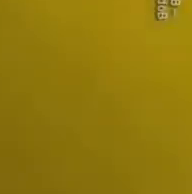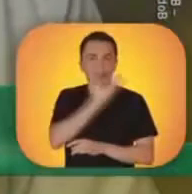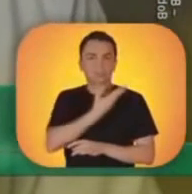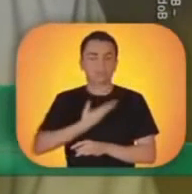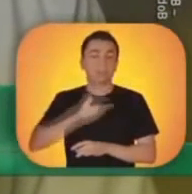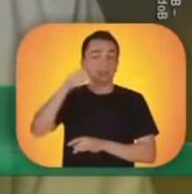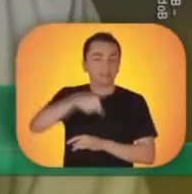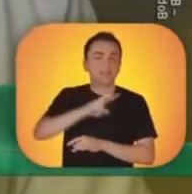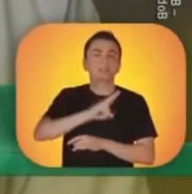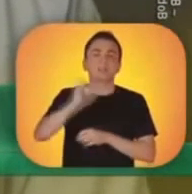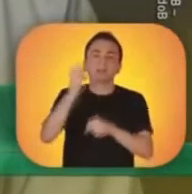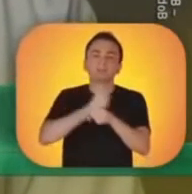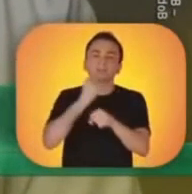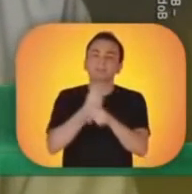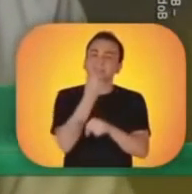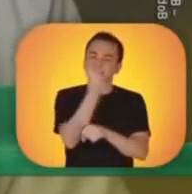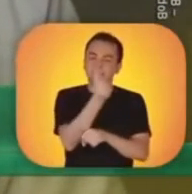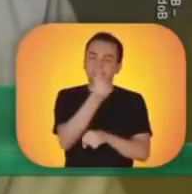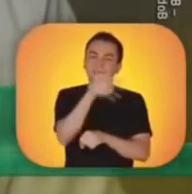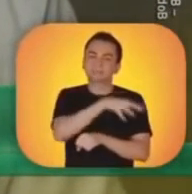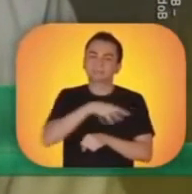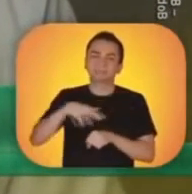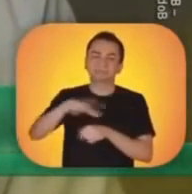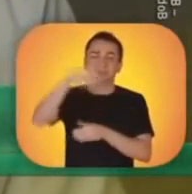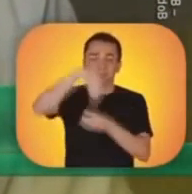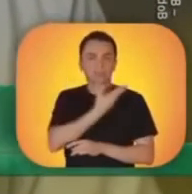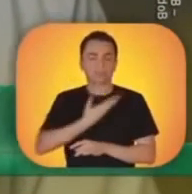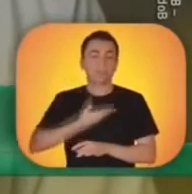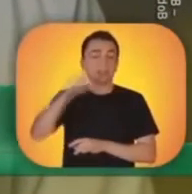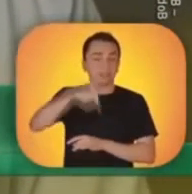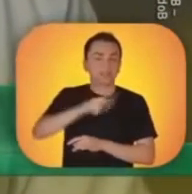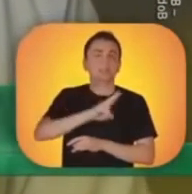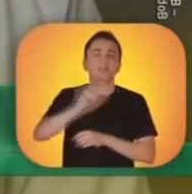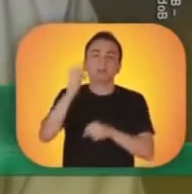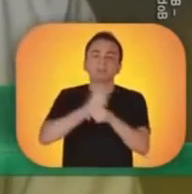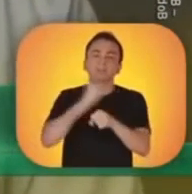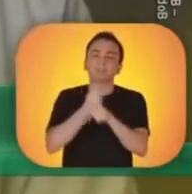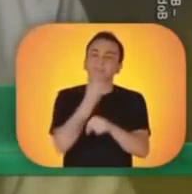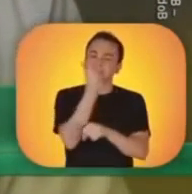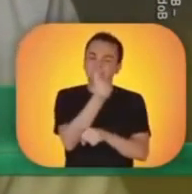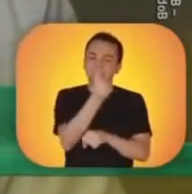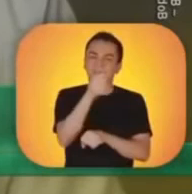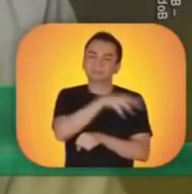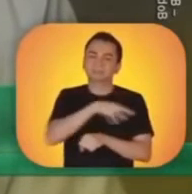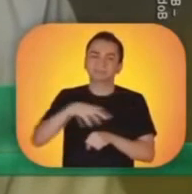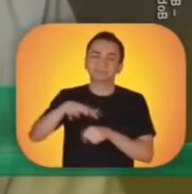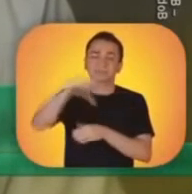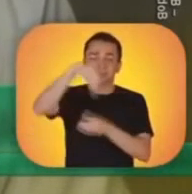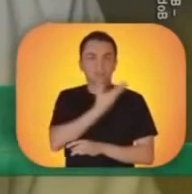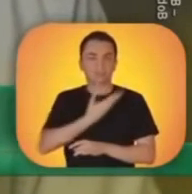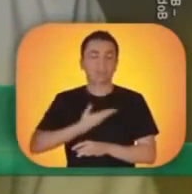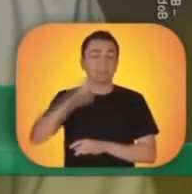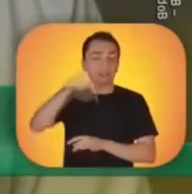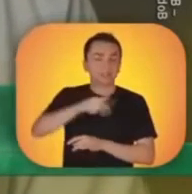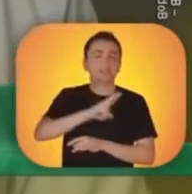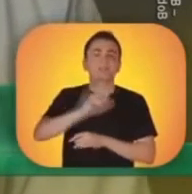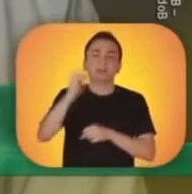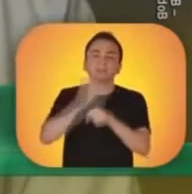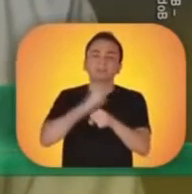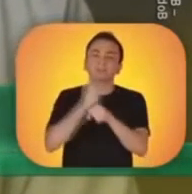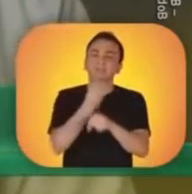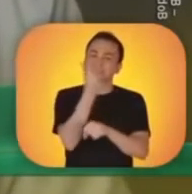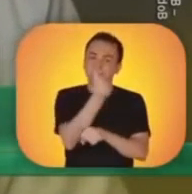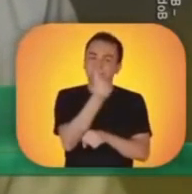Prefeito. Vamos construir 6 policlínicas na cidade. Vamos construir 6 policlínicas na cidade. Vamos